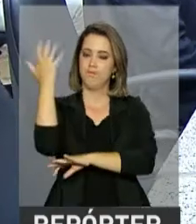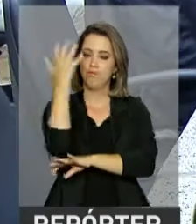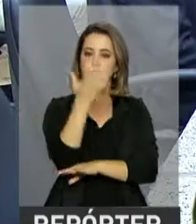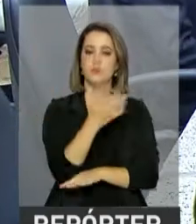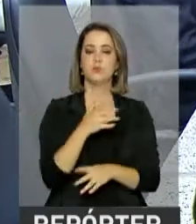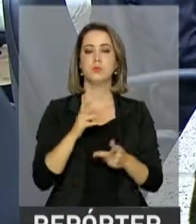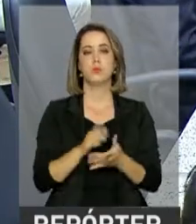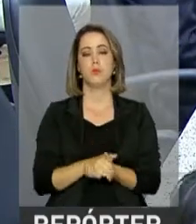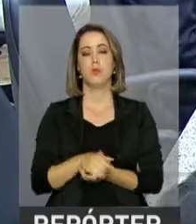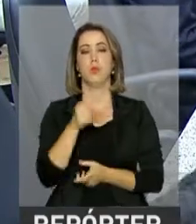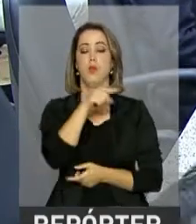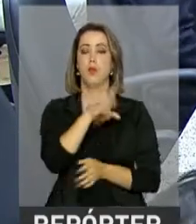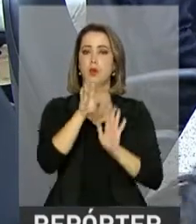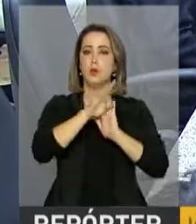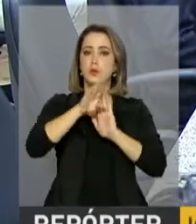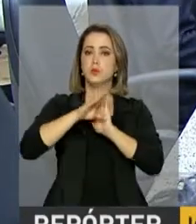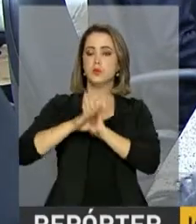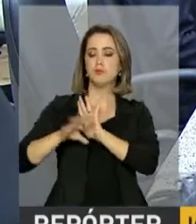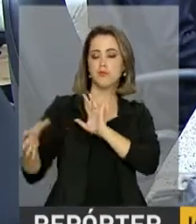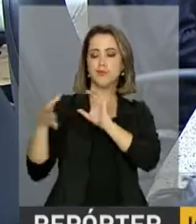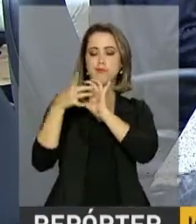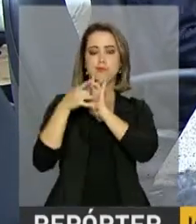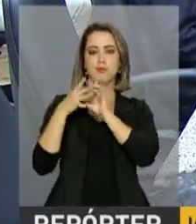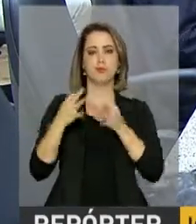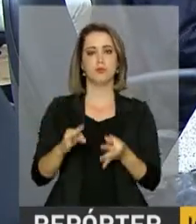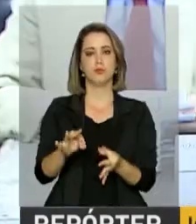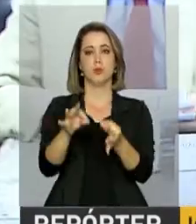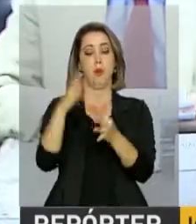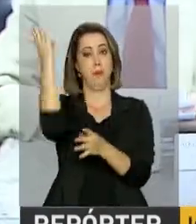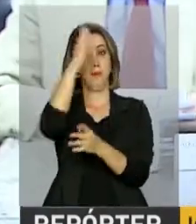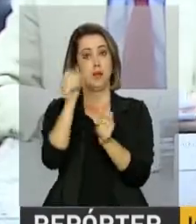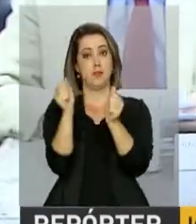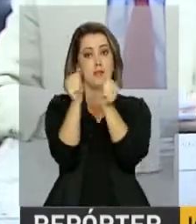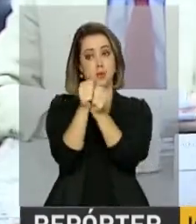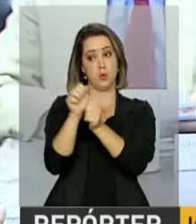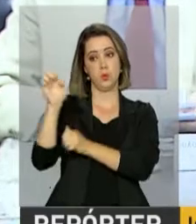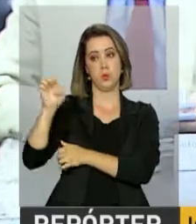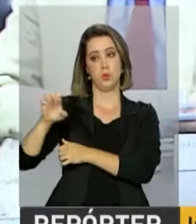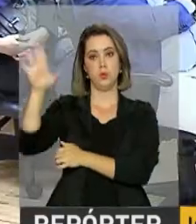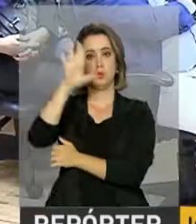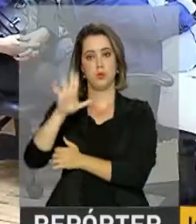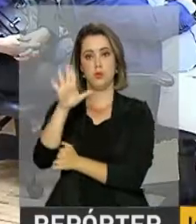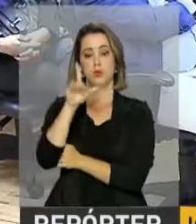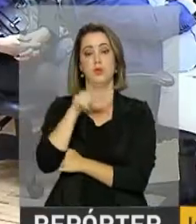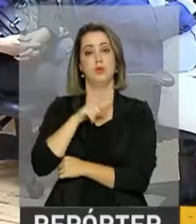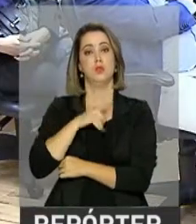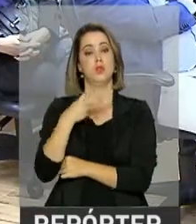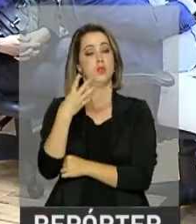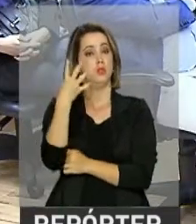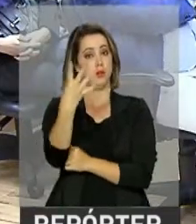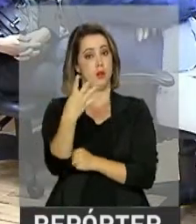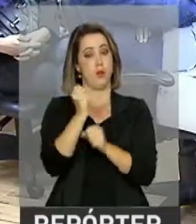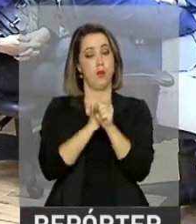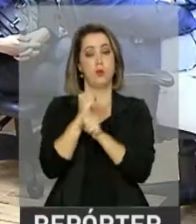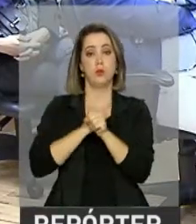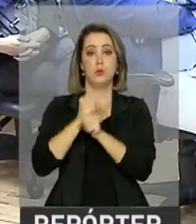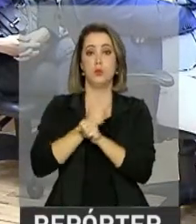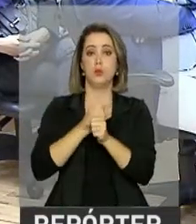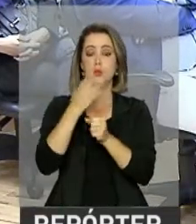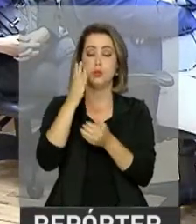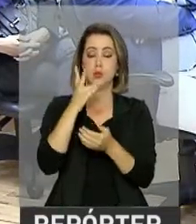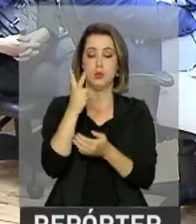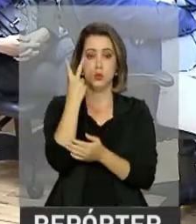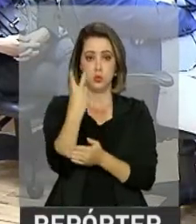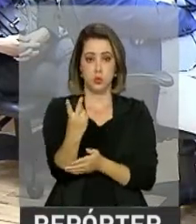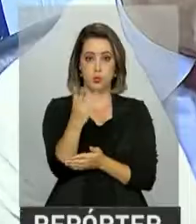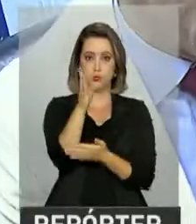o projeto de cooperação técnica entre brasil e união européia terá a duração de quatro anos e será dividido em